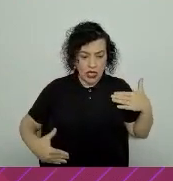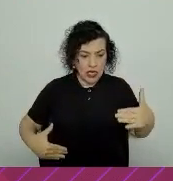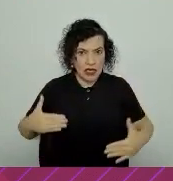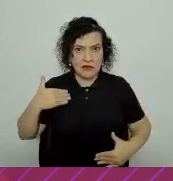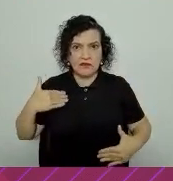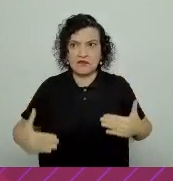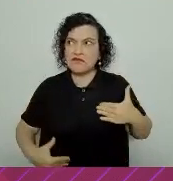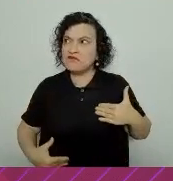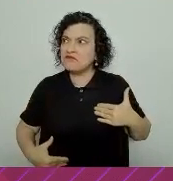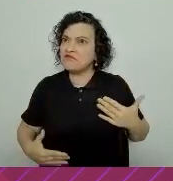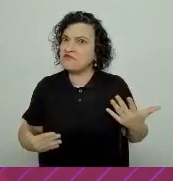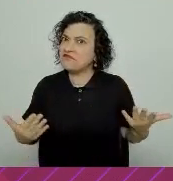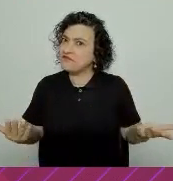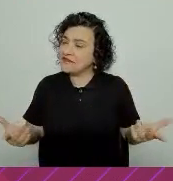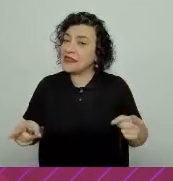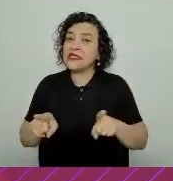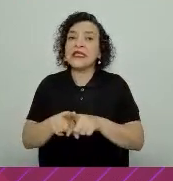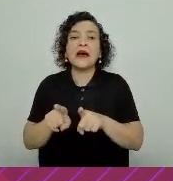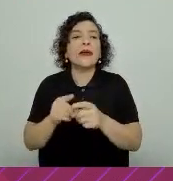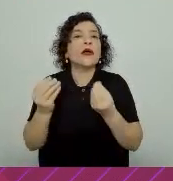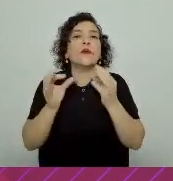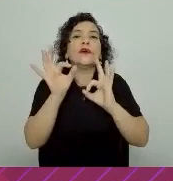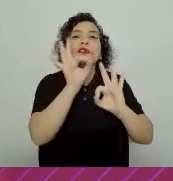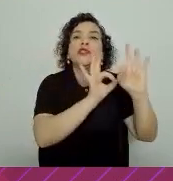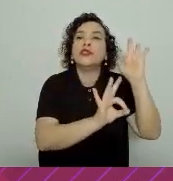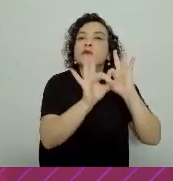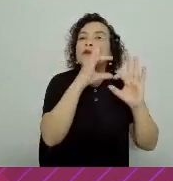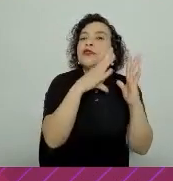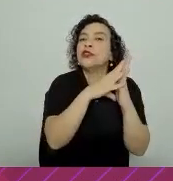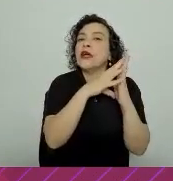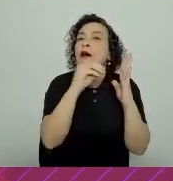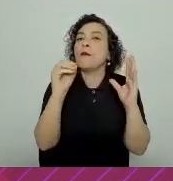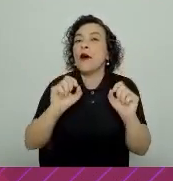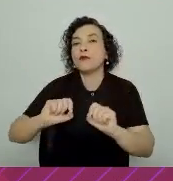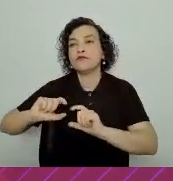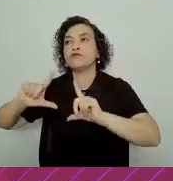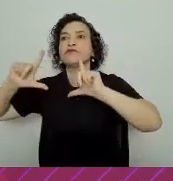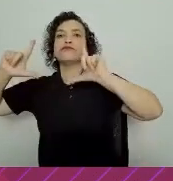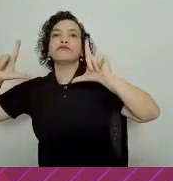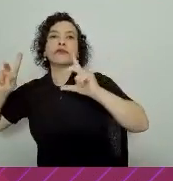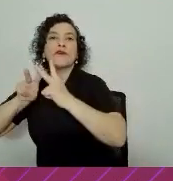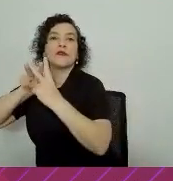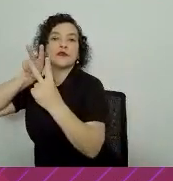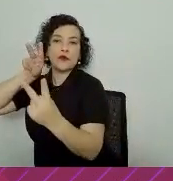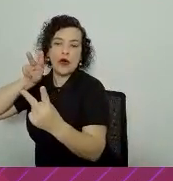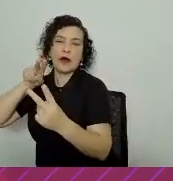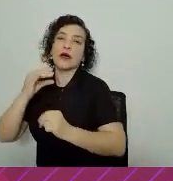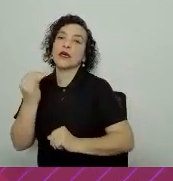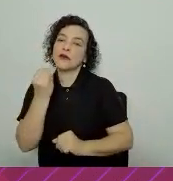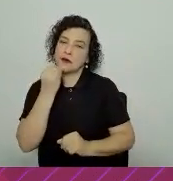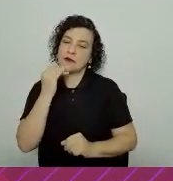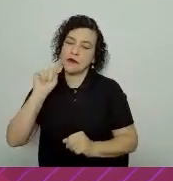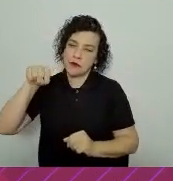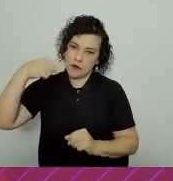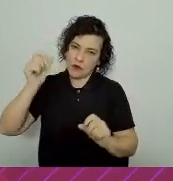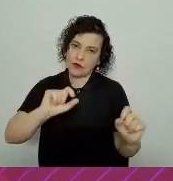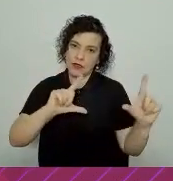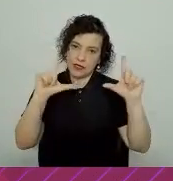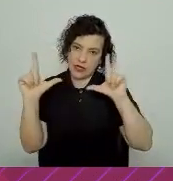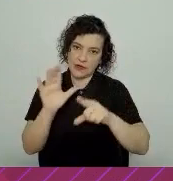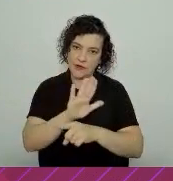como que a gente projeta e prototipo para a realidade aumentada a realidade virtual vou trazer exemplo no próximo slide para vocês